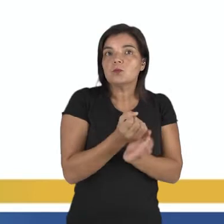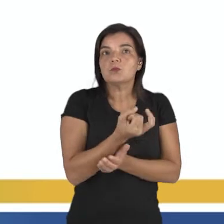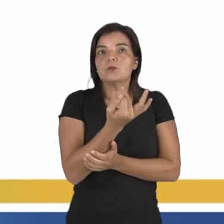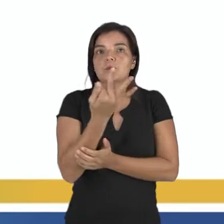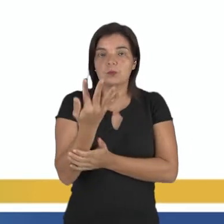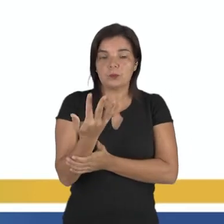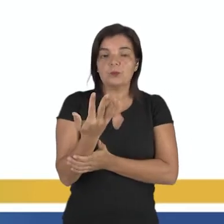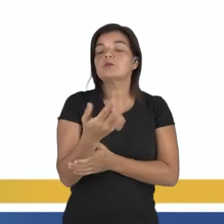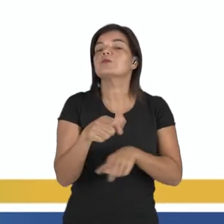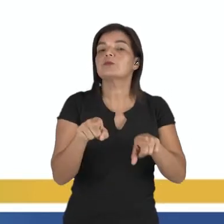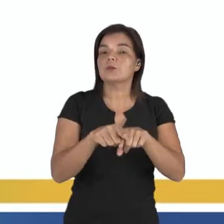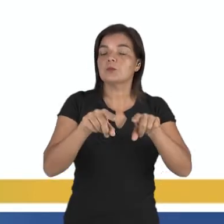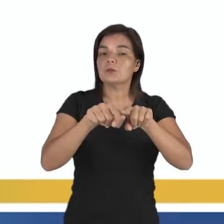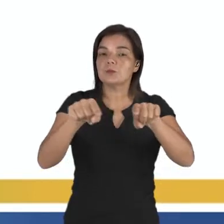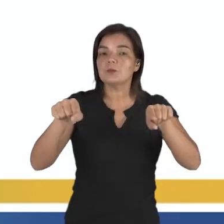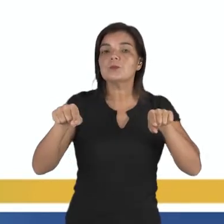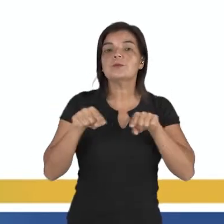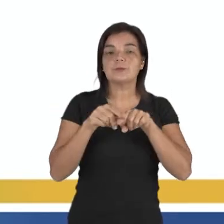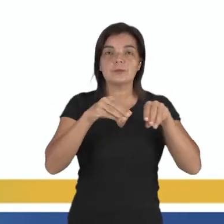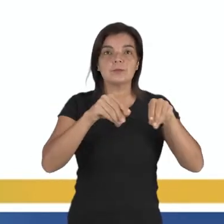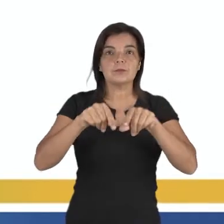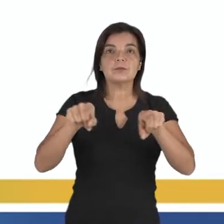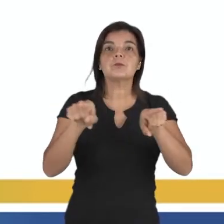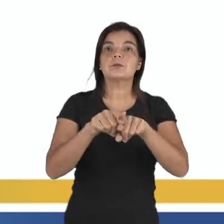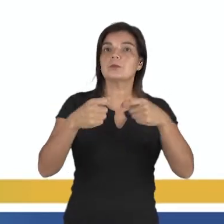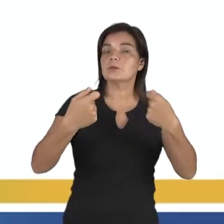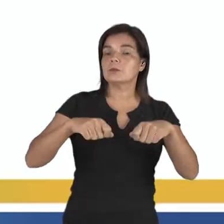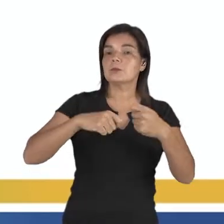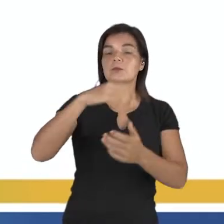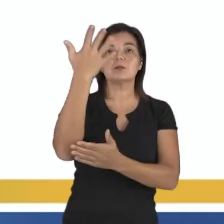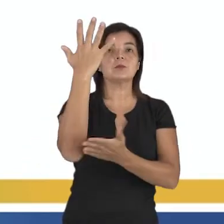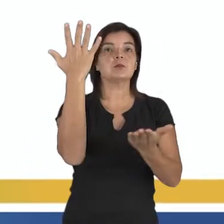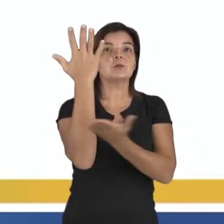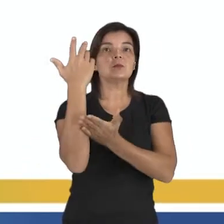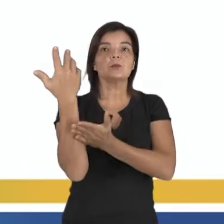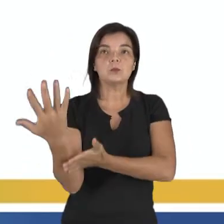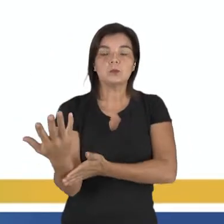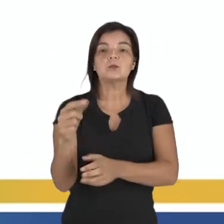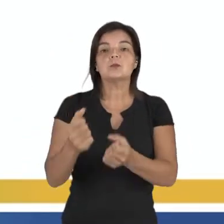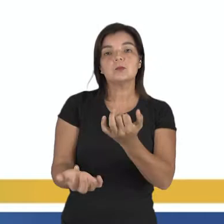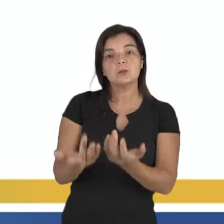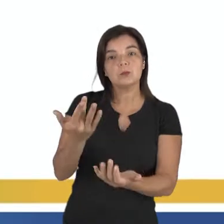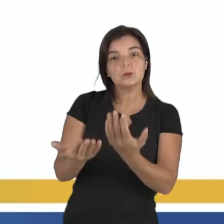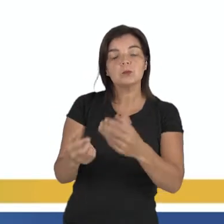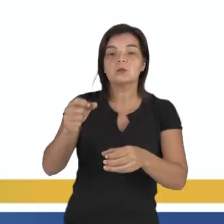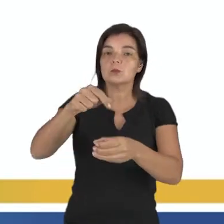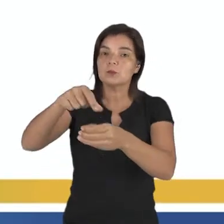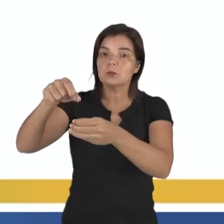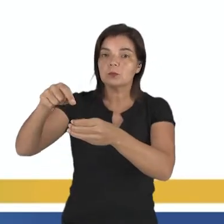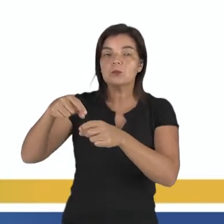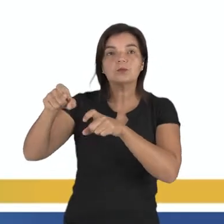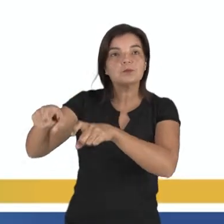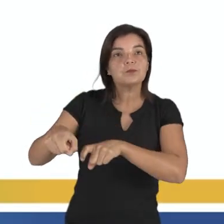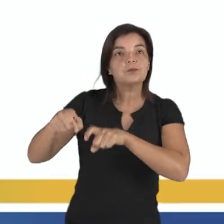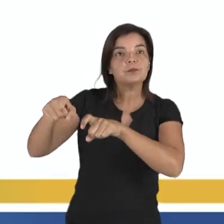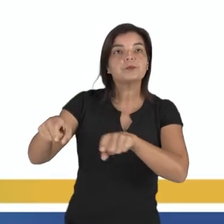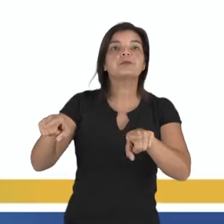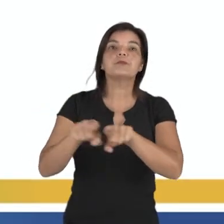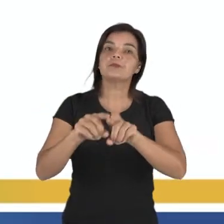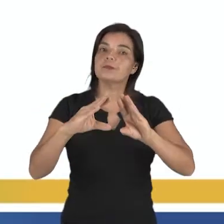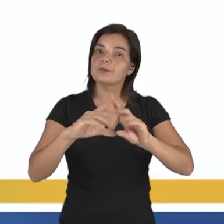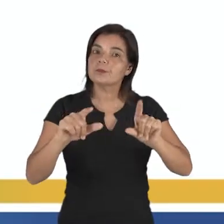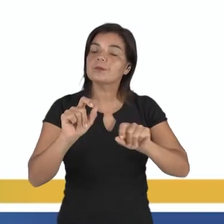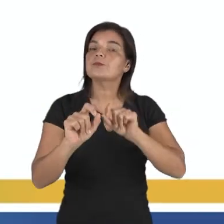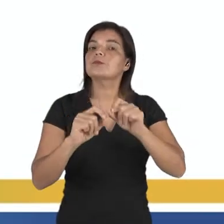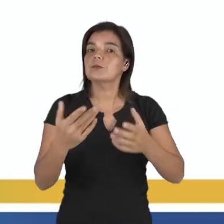em menor quantidade as terras firmes, onde tinham que derrubar a floresta e fazer suas queimadas para o cultivo de roçados. É